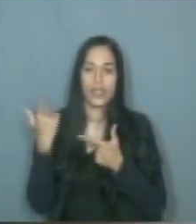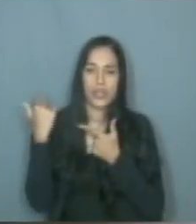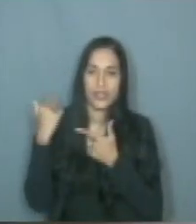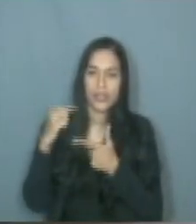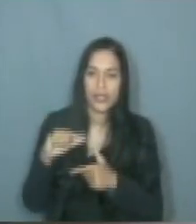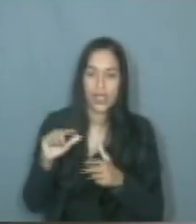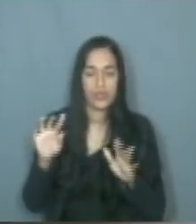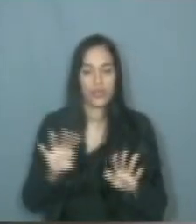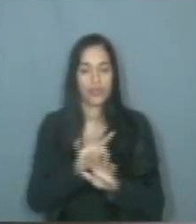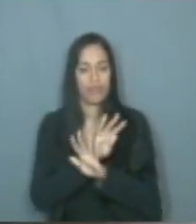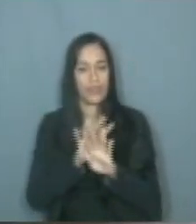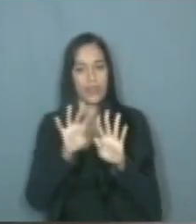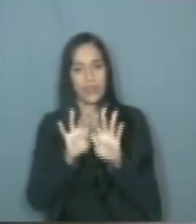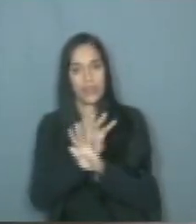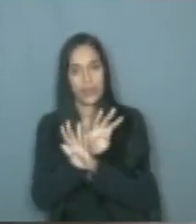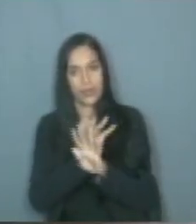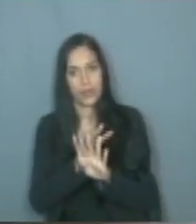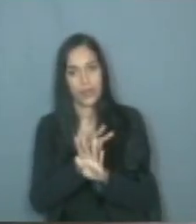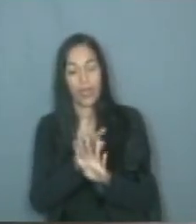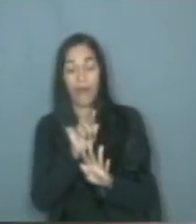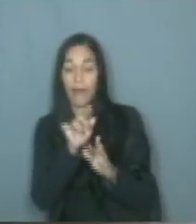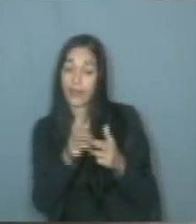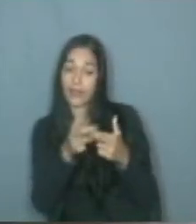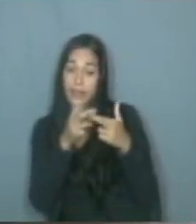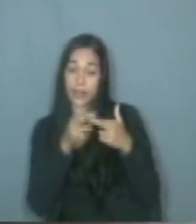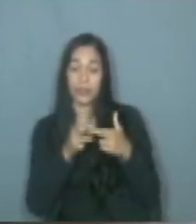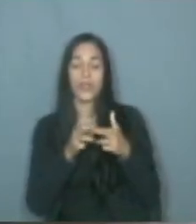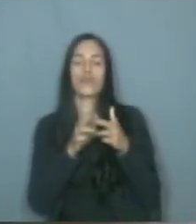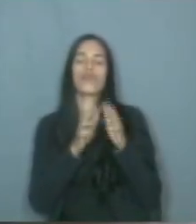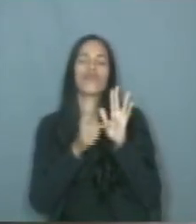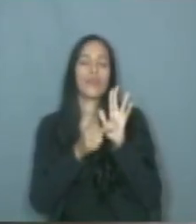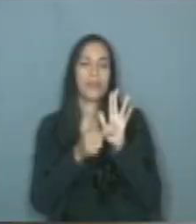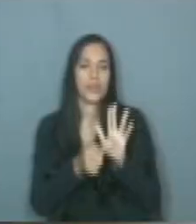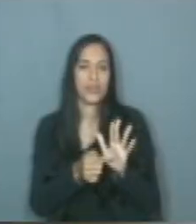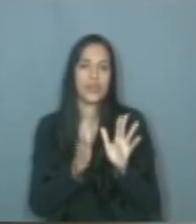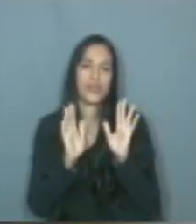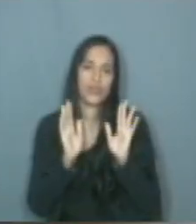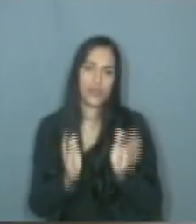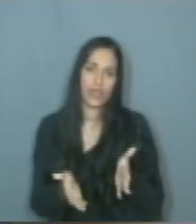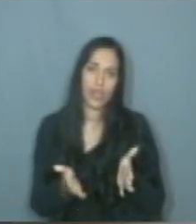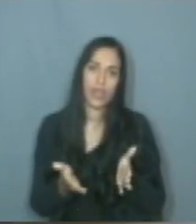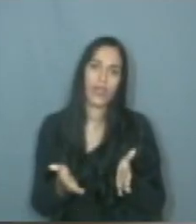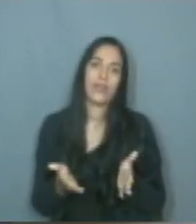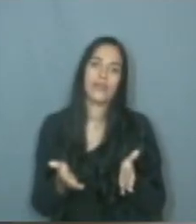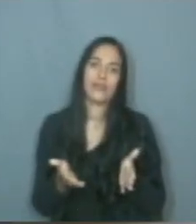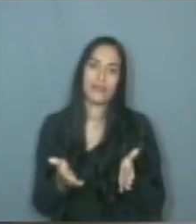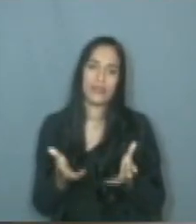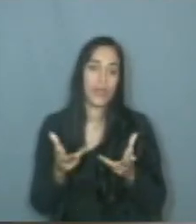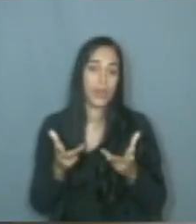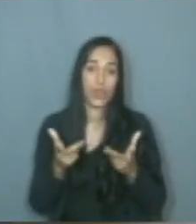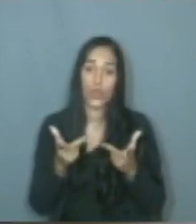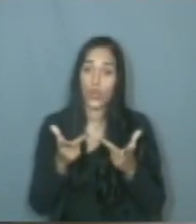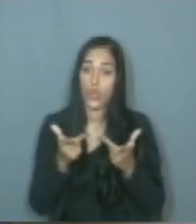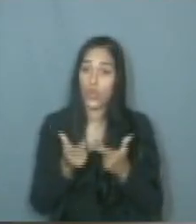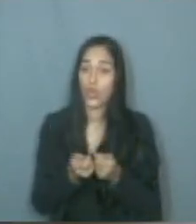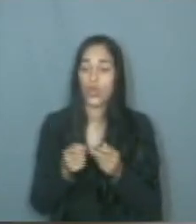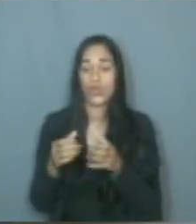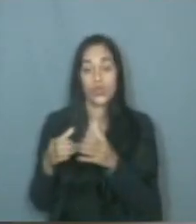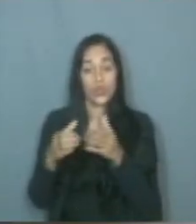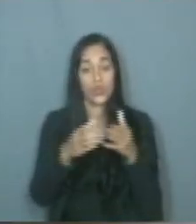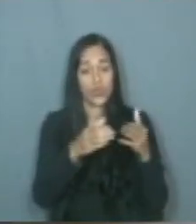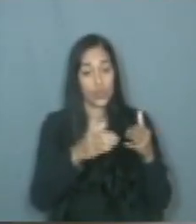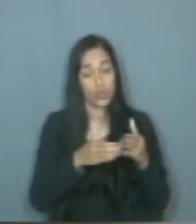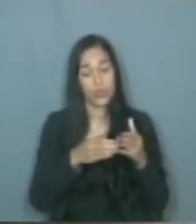blocos líricos. Esse requerimento nós já apresentamos, e já apresentamos também para todas as manifestações de